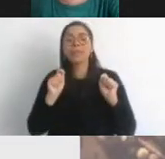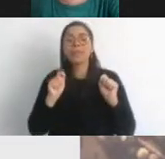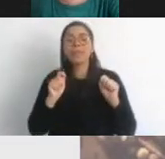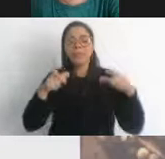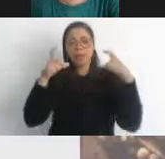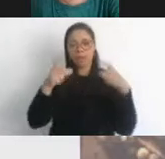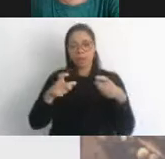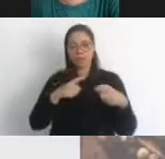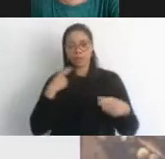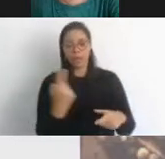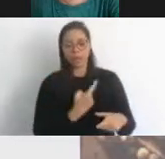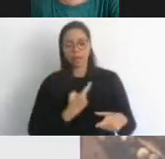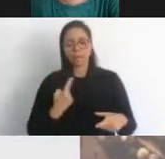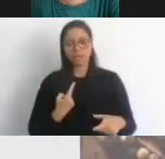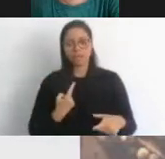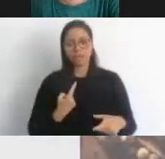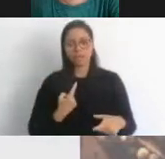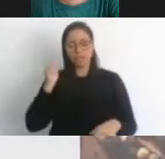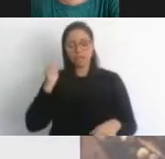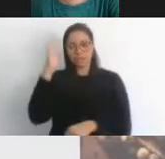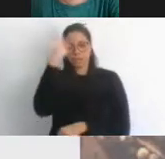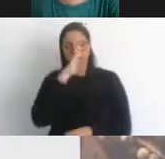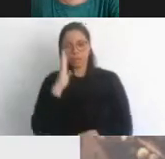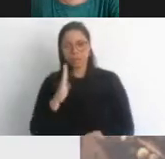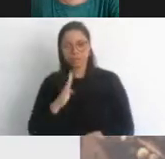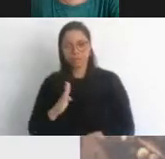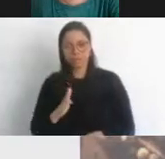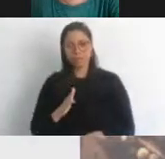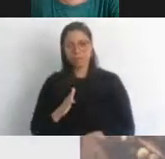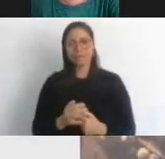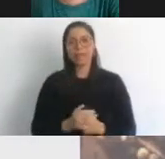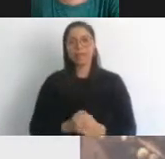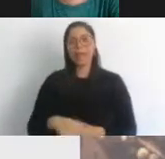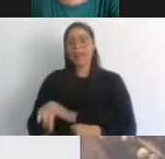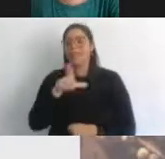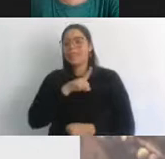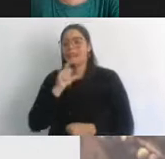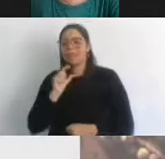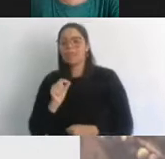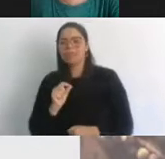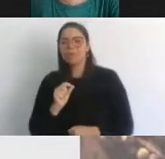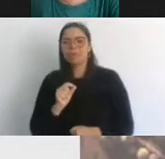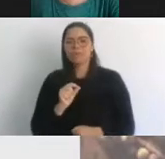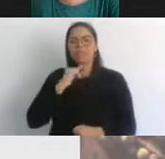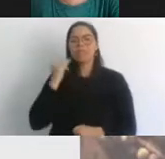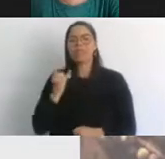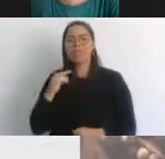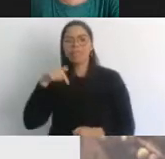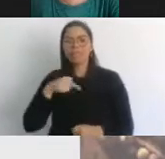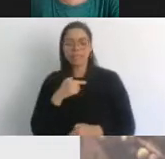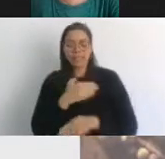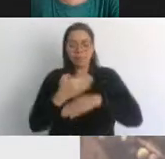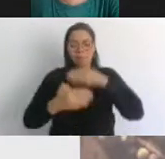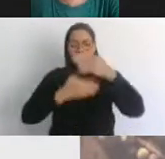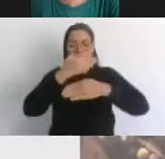Para nós brasileiros e brasileiras que tem um mínimo de dignidade com a construção da nossa